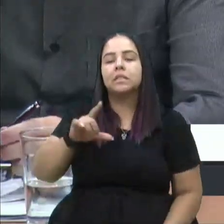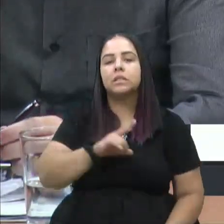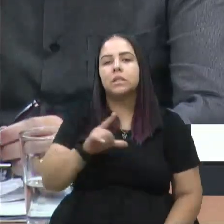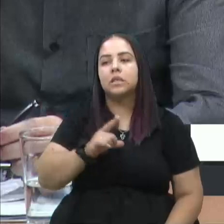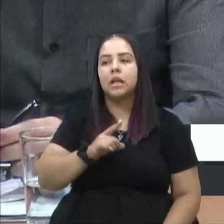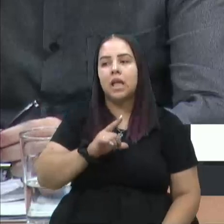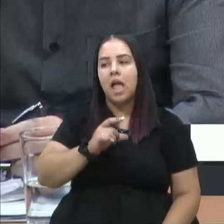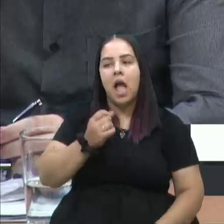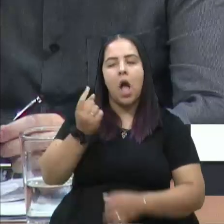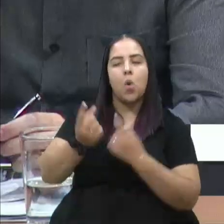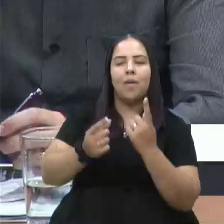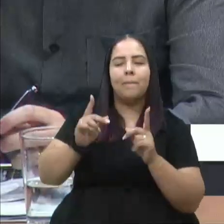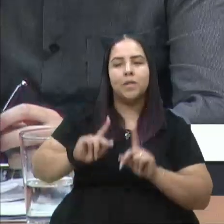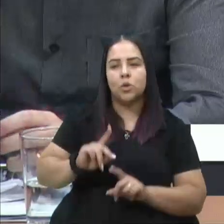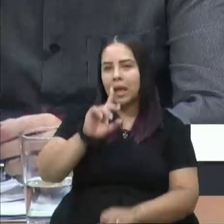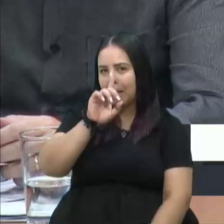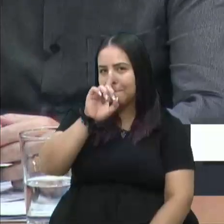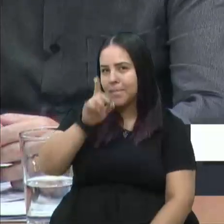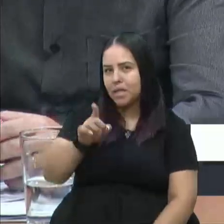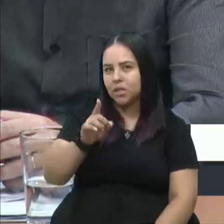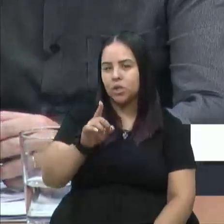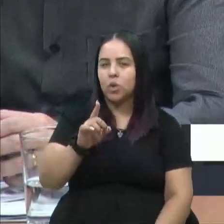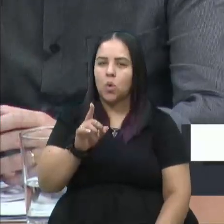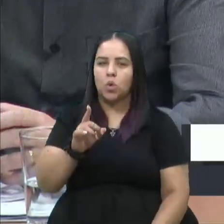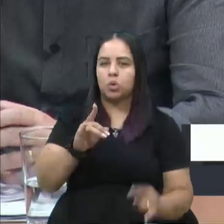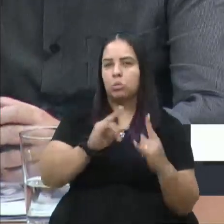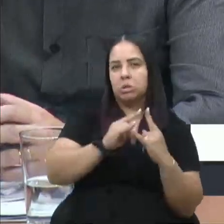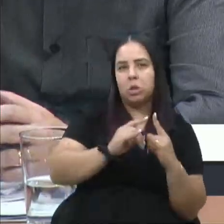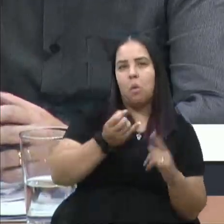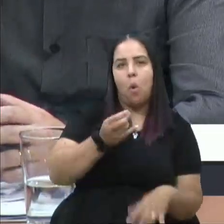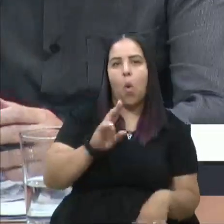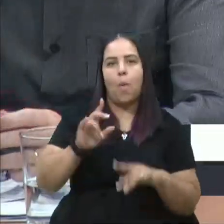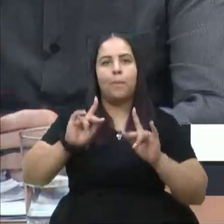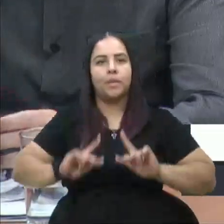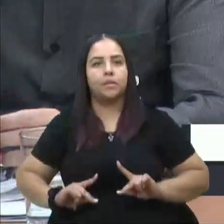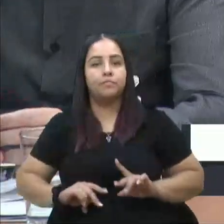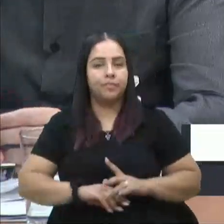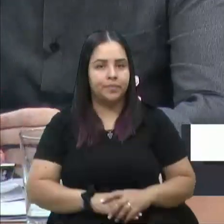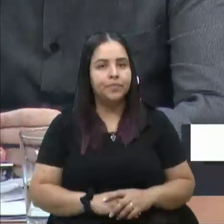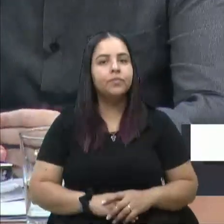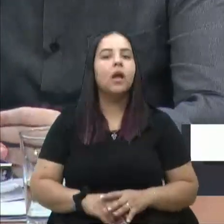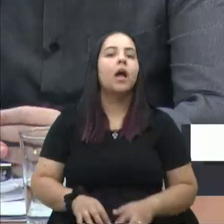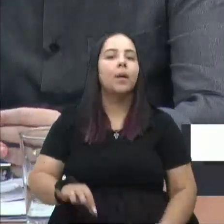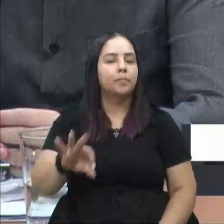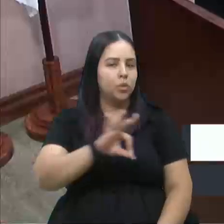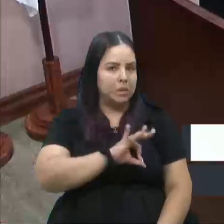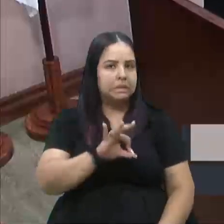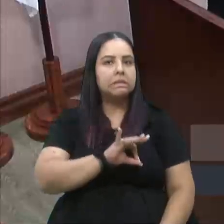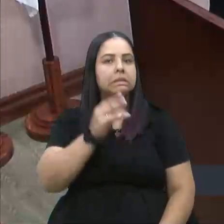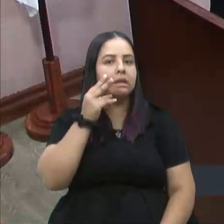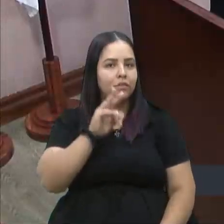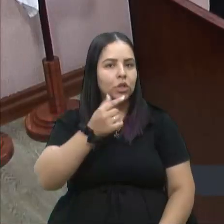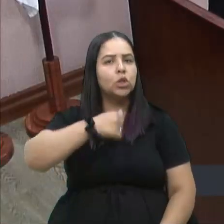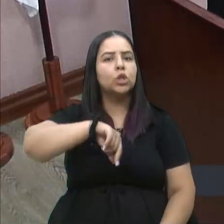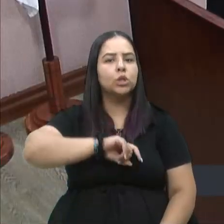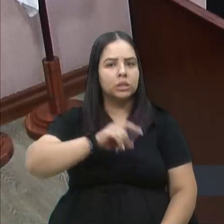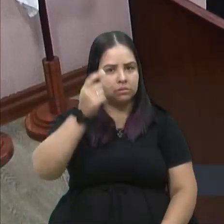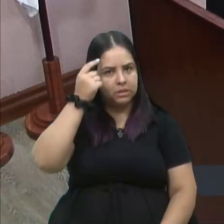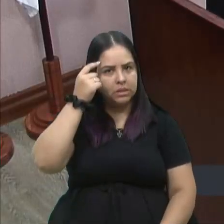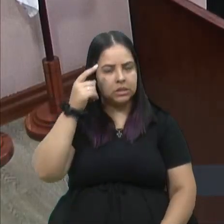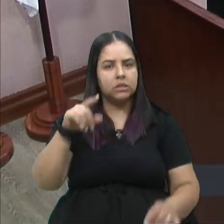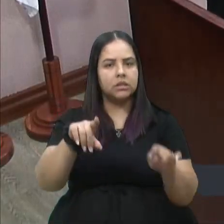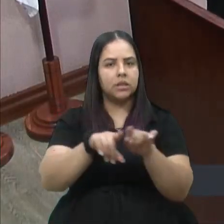de mando de alguma outra entidade ou pessoa. Obrigado, vereador. A polícia está averiguando isso, com certeza é o nosso pensamento.